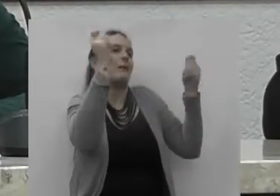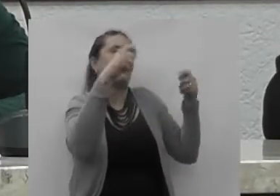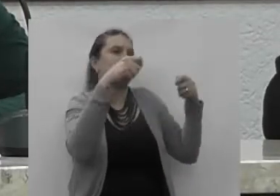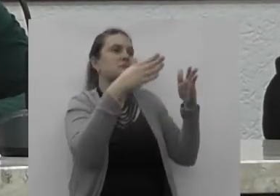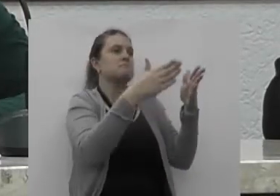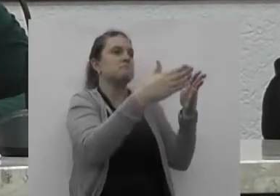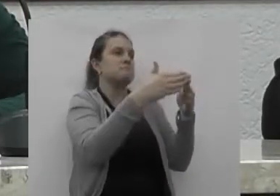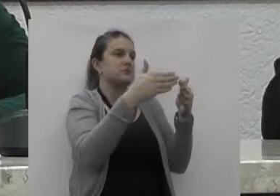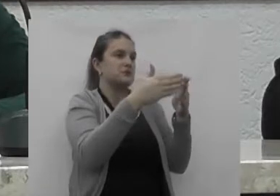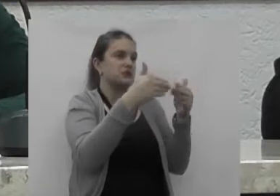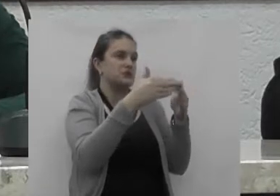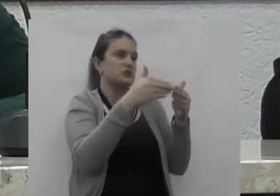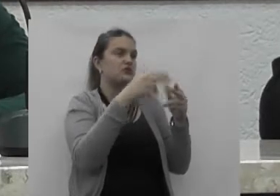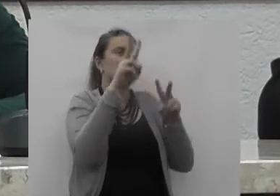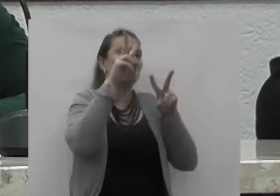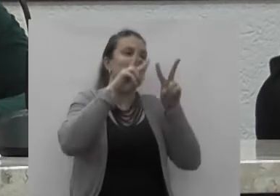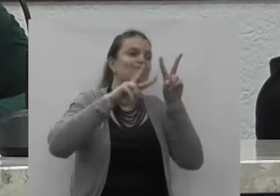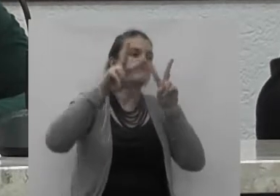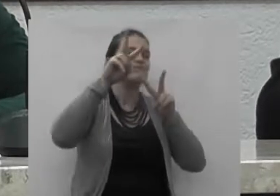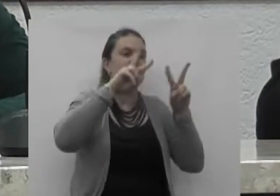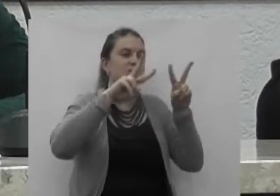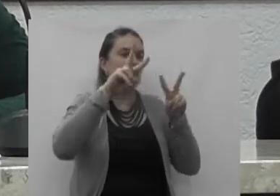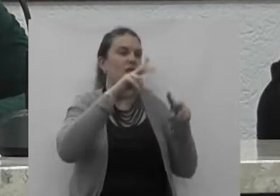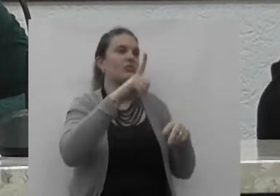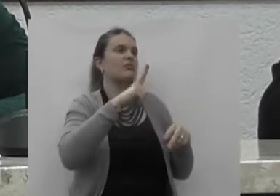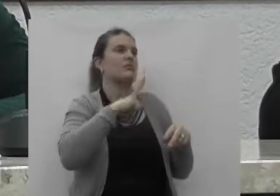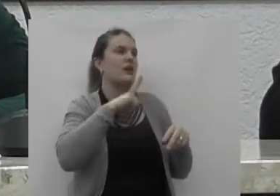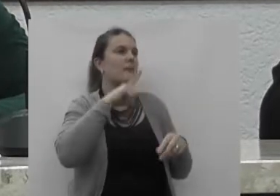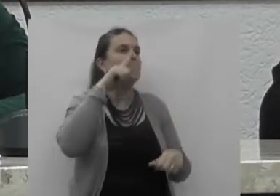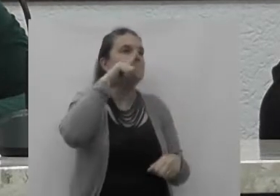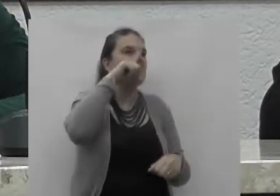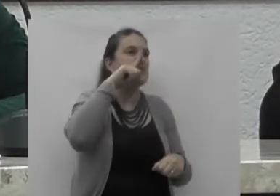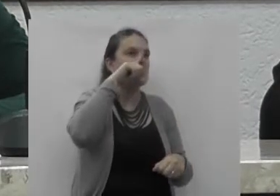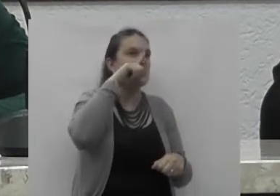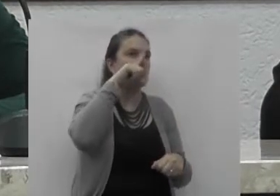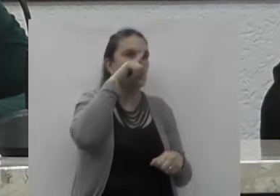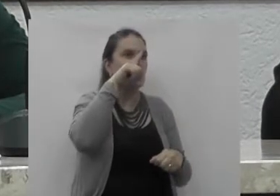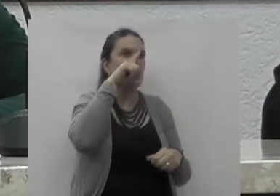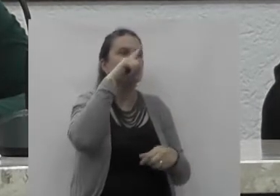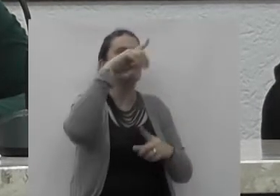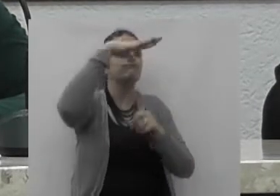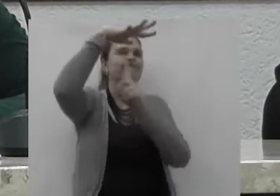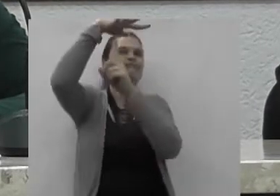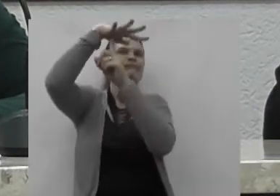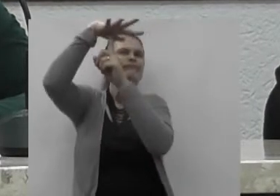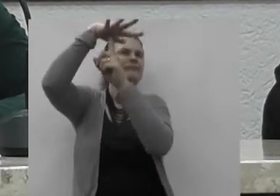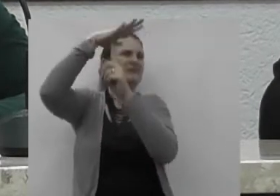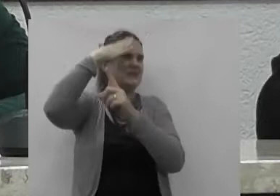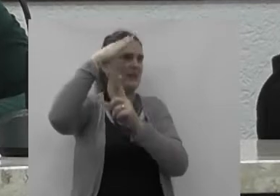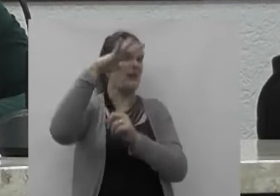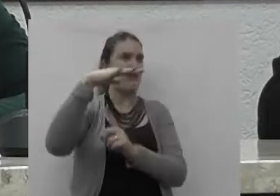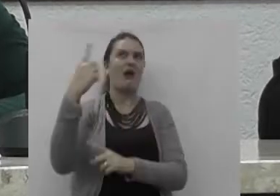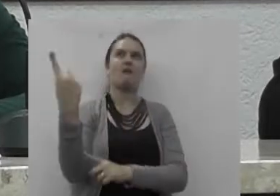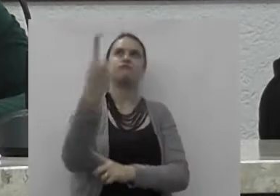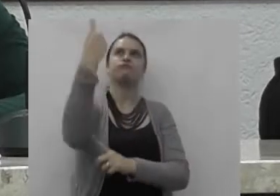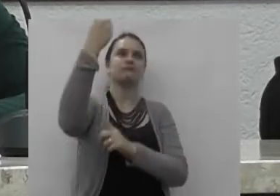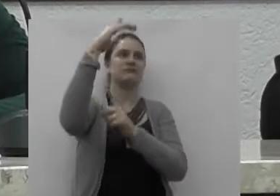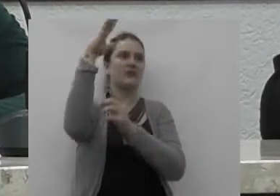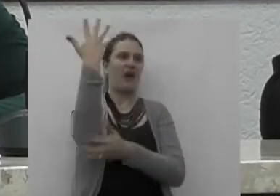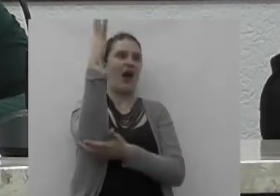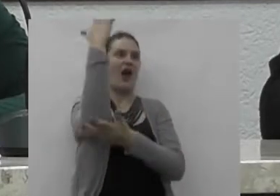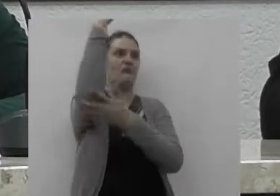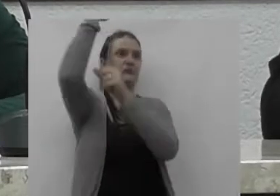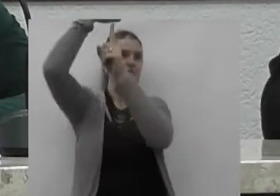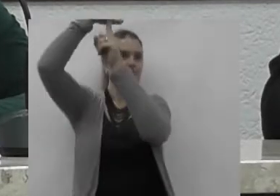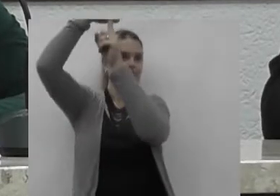uma solicitação para que se verifique se há perigo de queda de um pinheiro atrás do posto de saúde